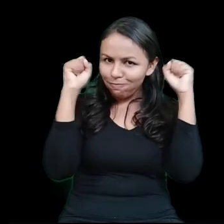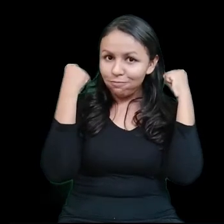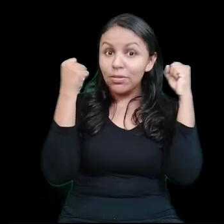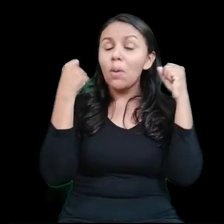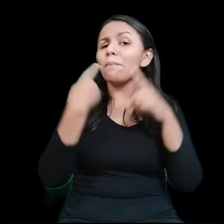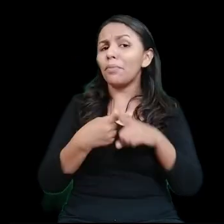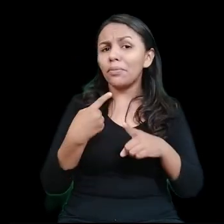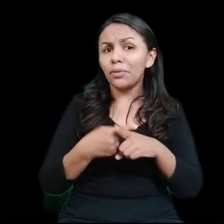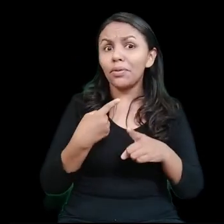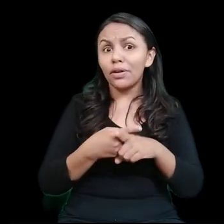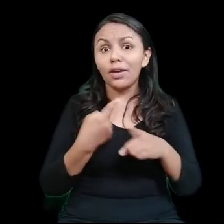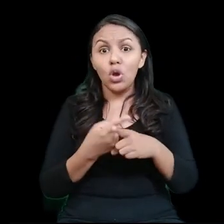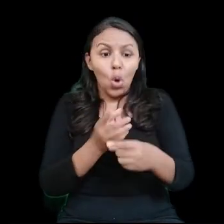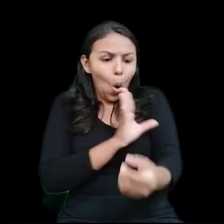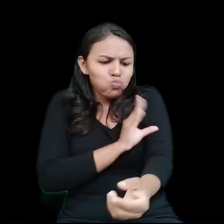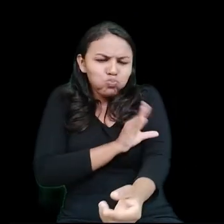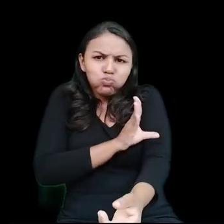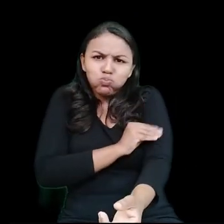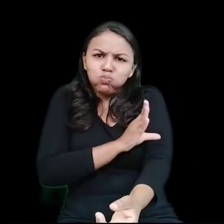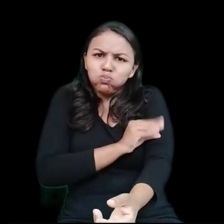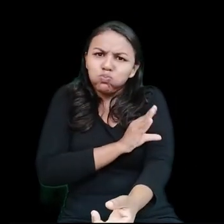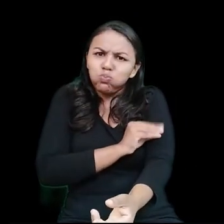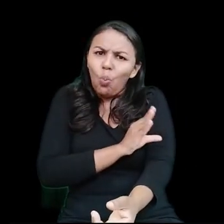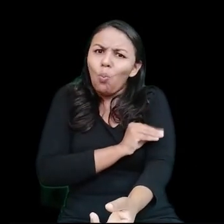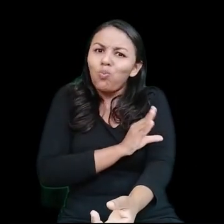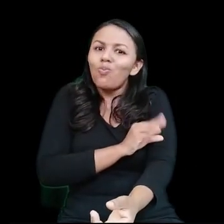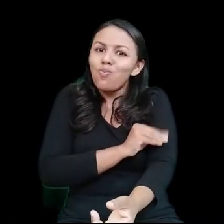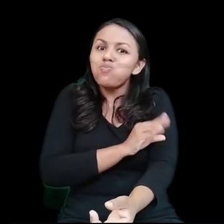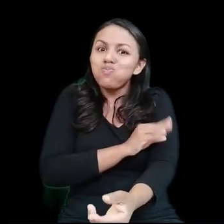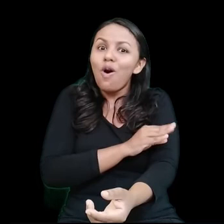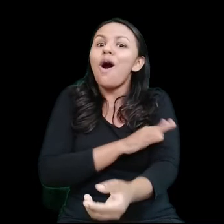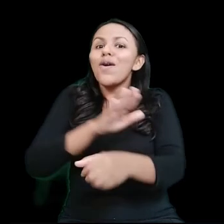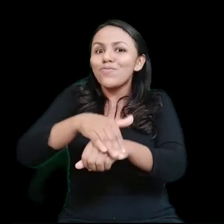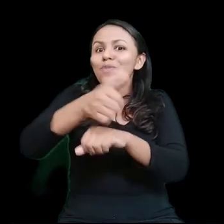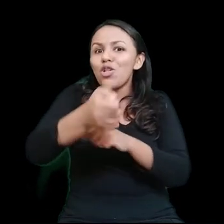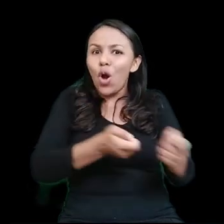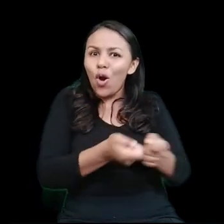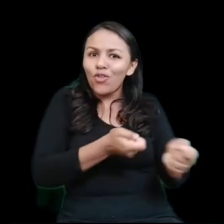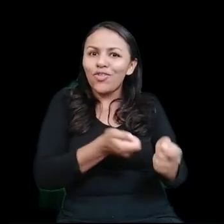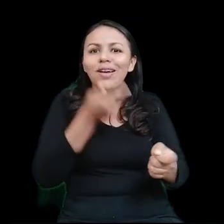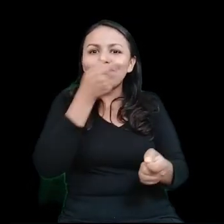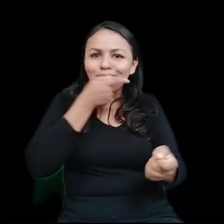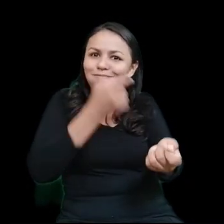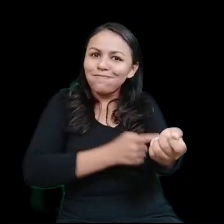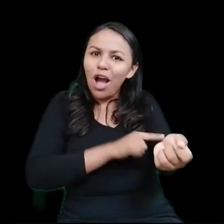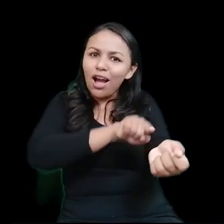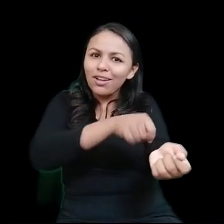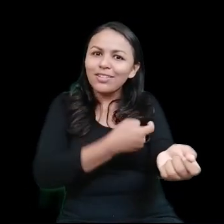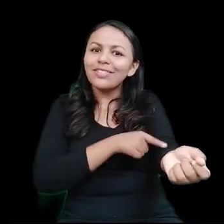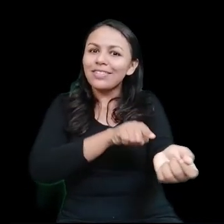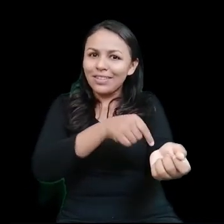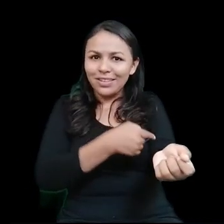justamente porque a contração muscular, ela leva um melhor controle da glicemia, visto o conceito